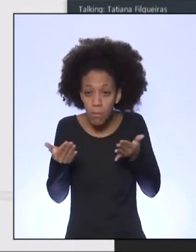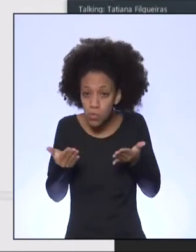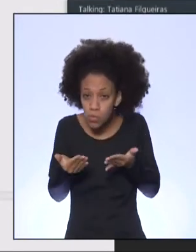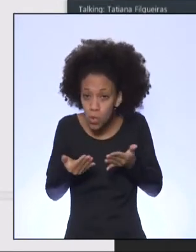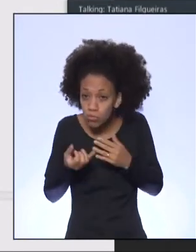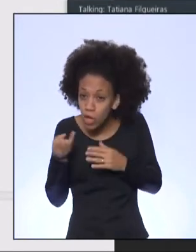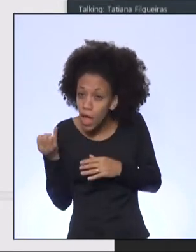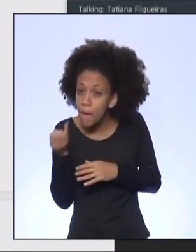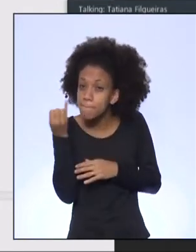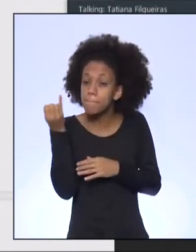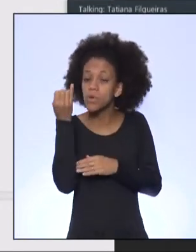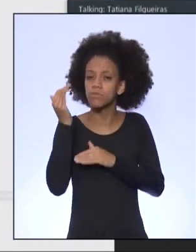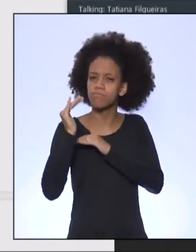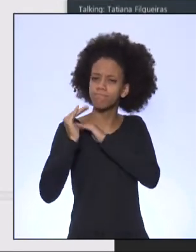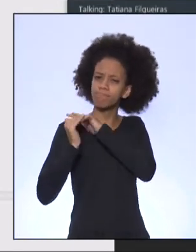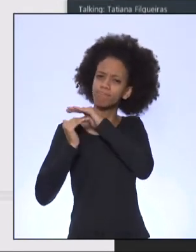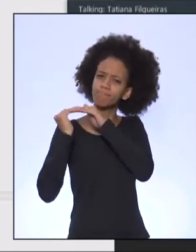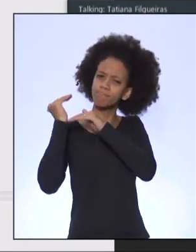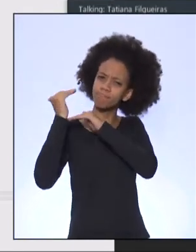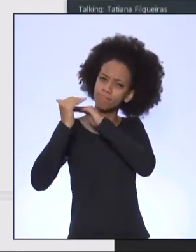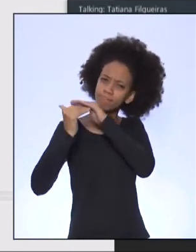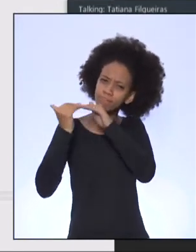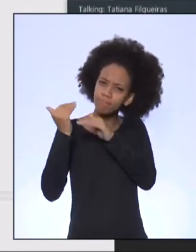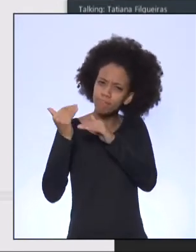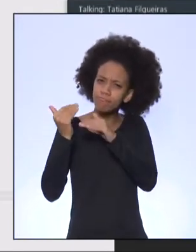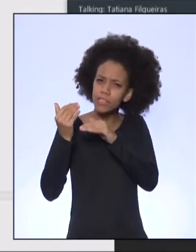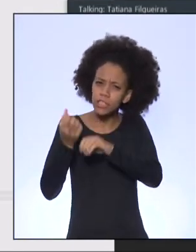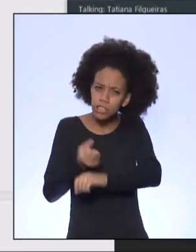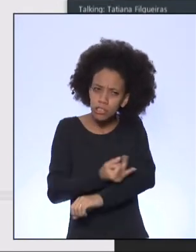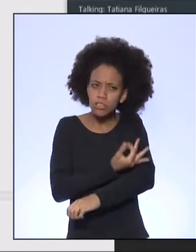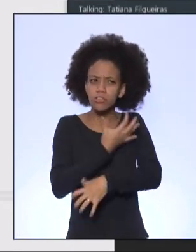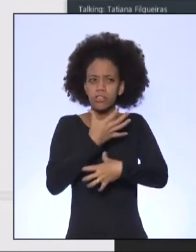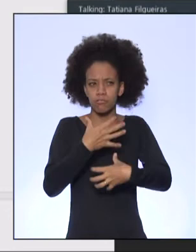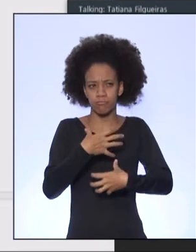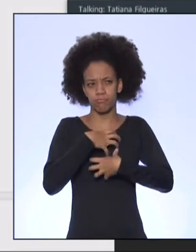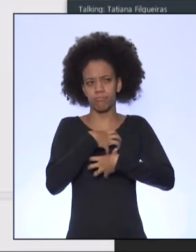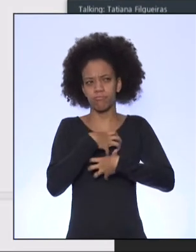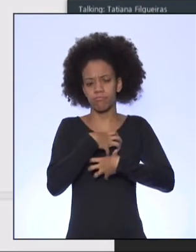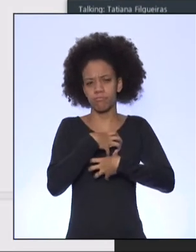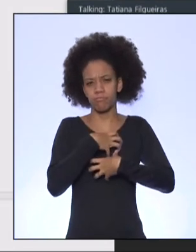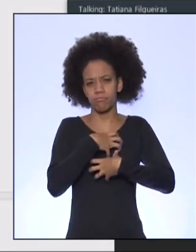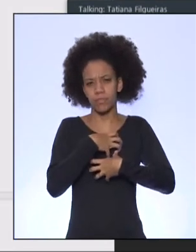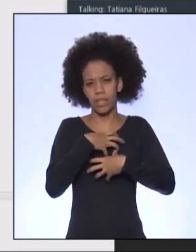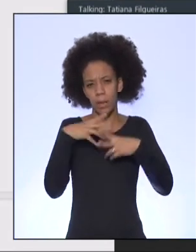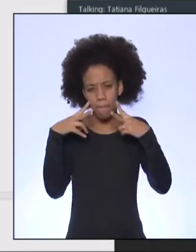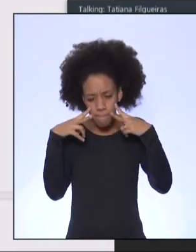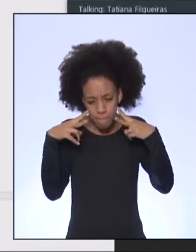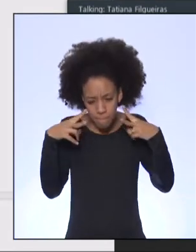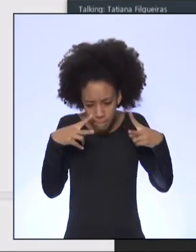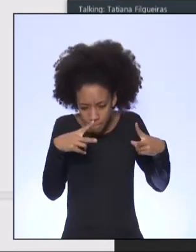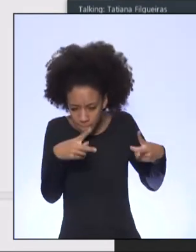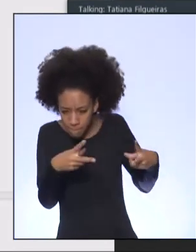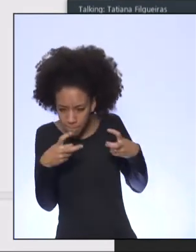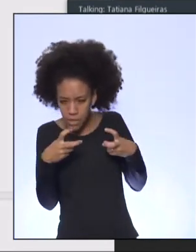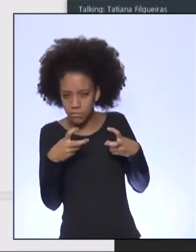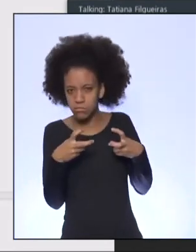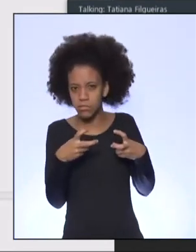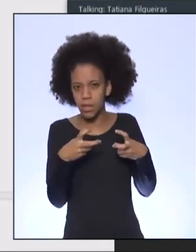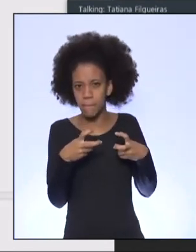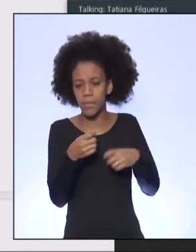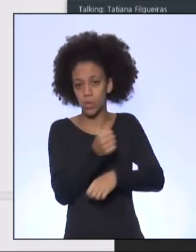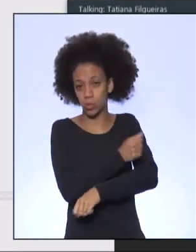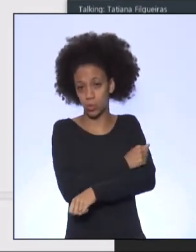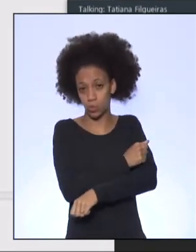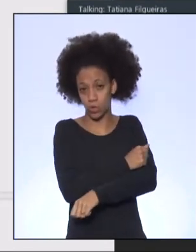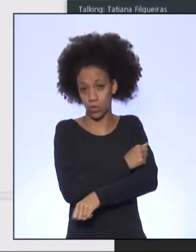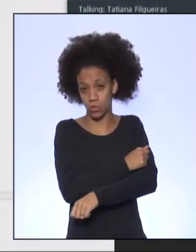importância do desenvolvimento integral, do desenvolvimento socioemocional, da gente olhar o aluno e o professor, os profissionais